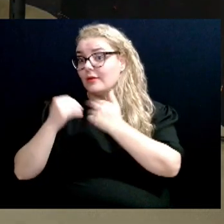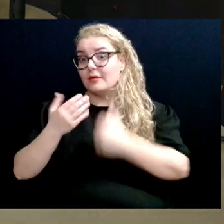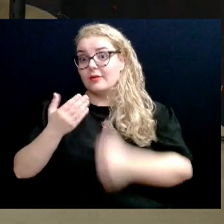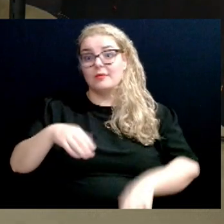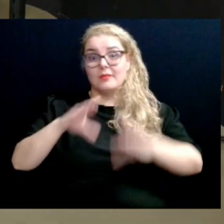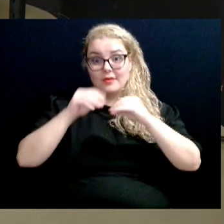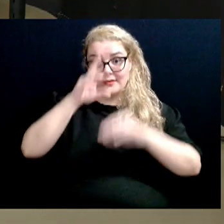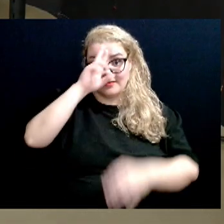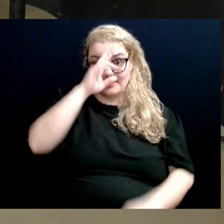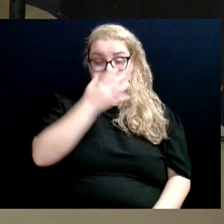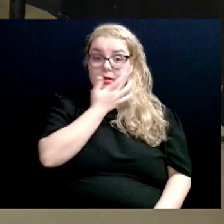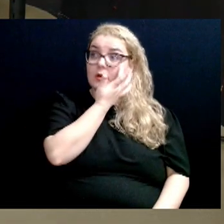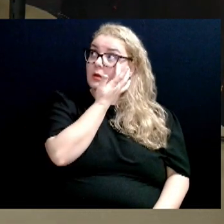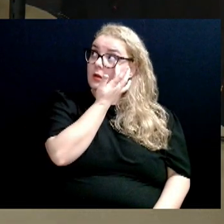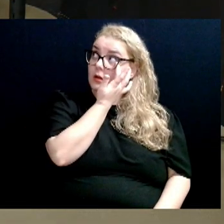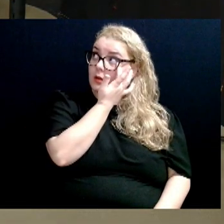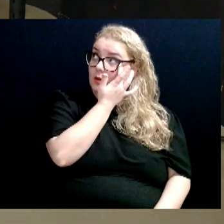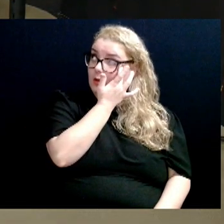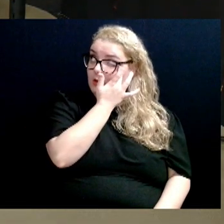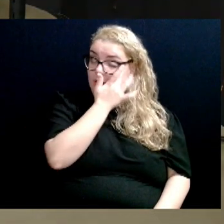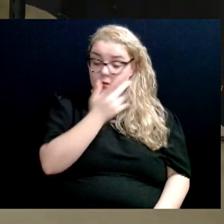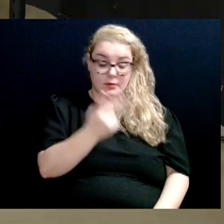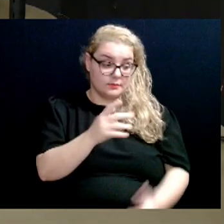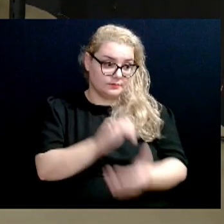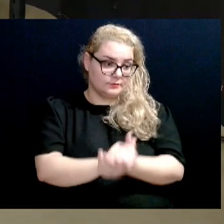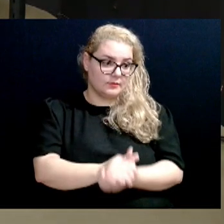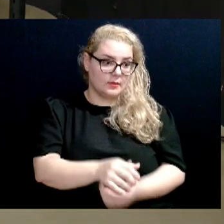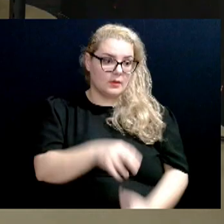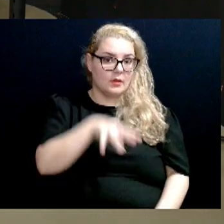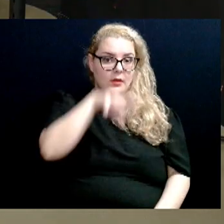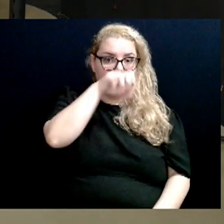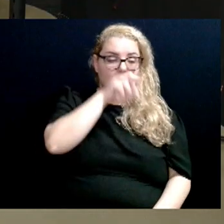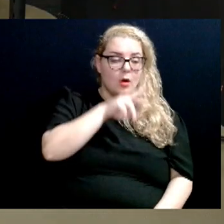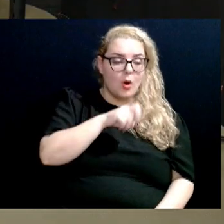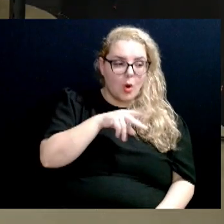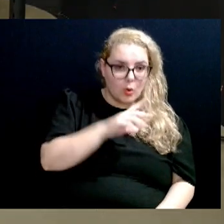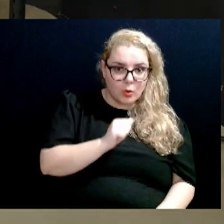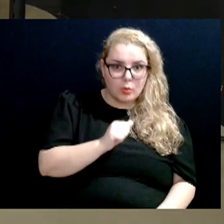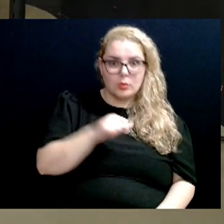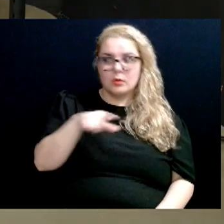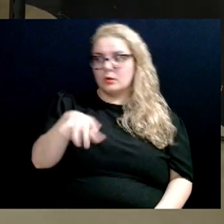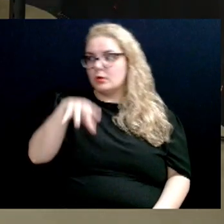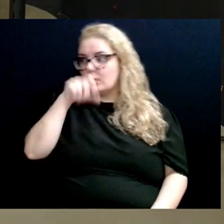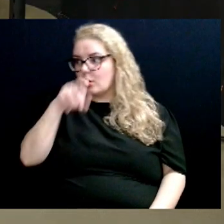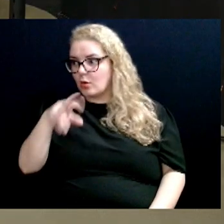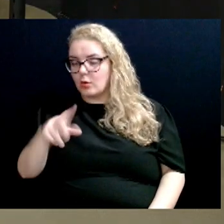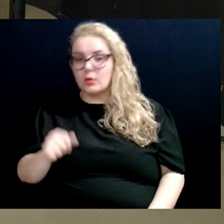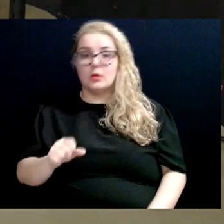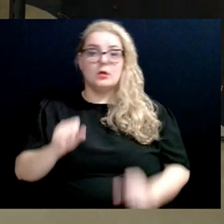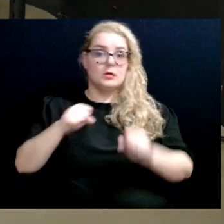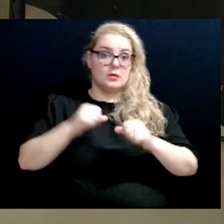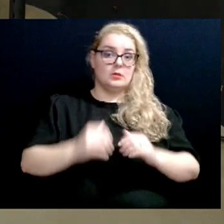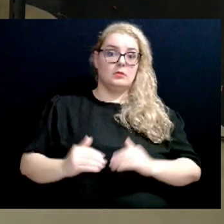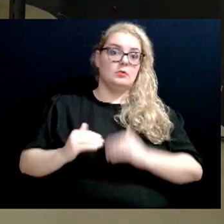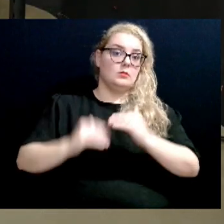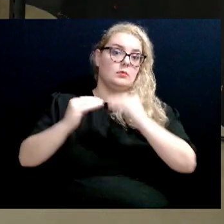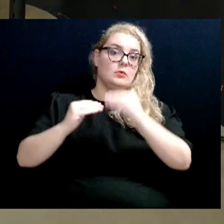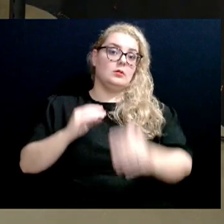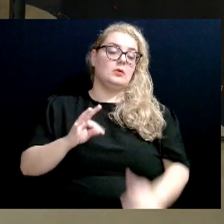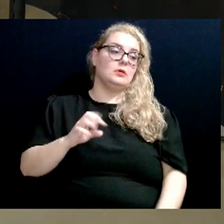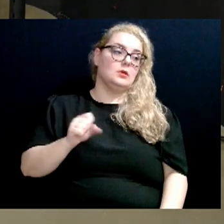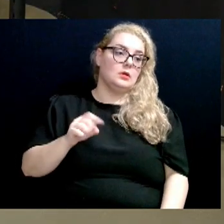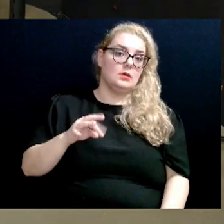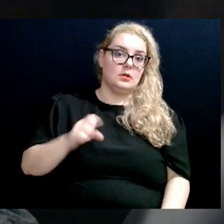assim, ele ronca? Ela ronca? Porque isso é um problema. Claro. Produção de testosterona, cortisol aumentado, sono